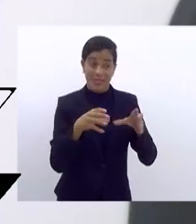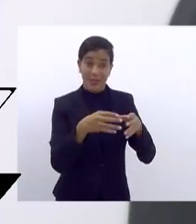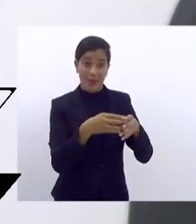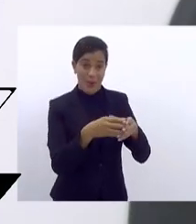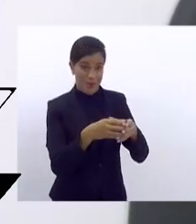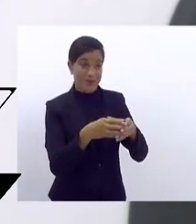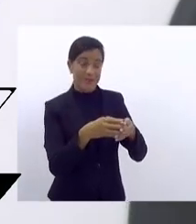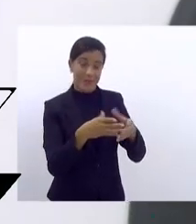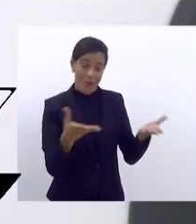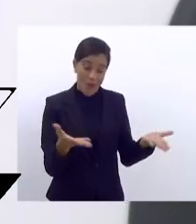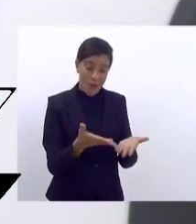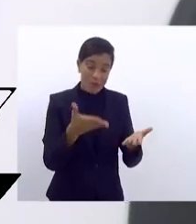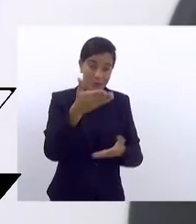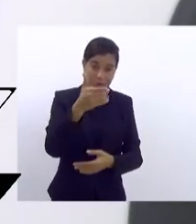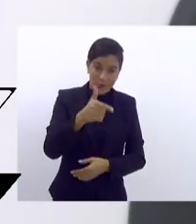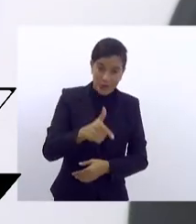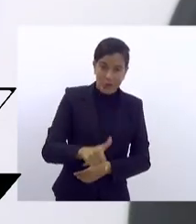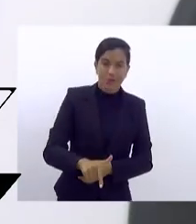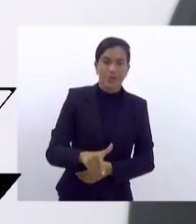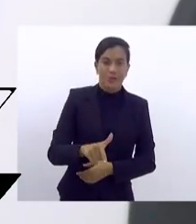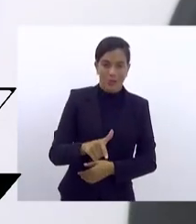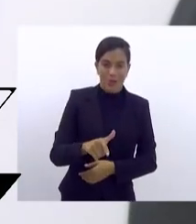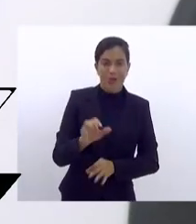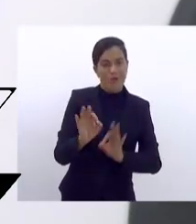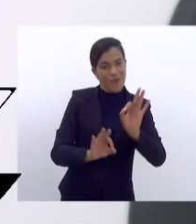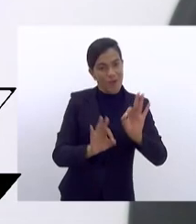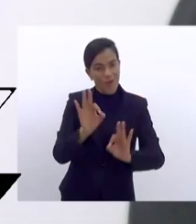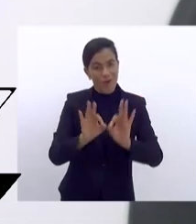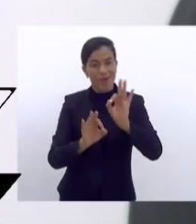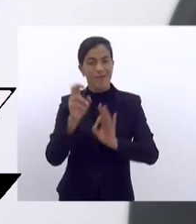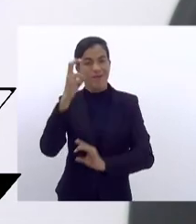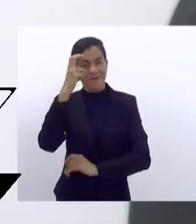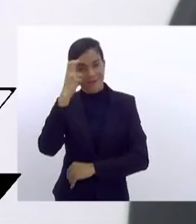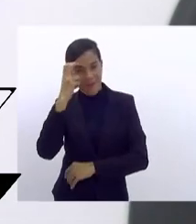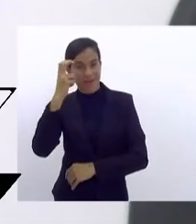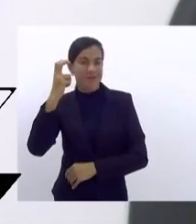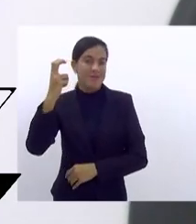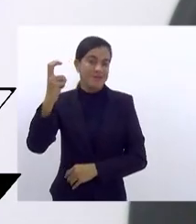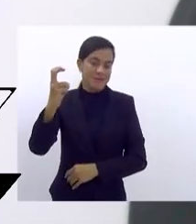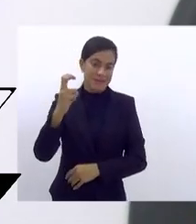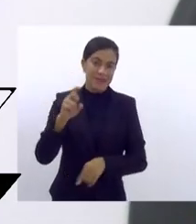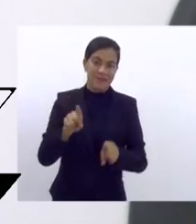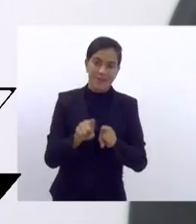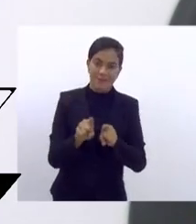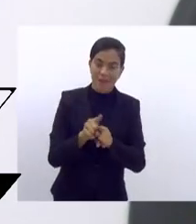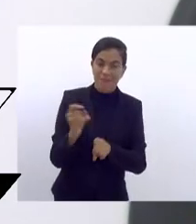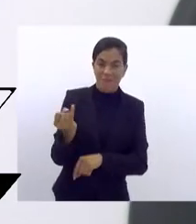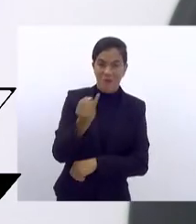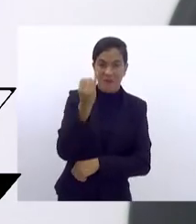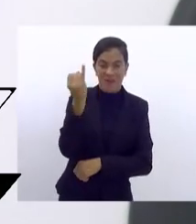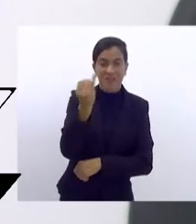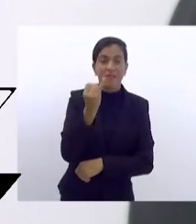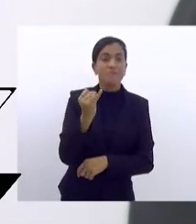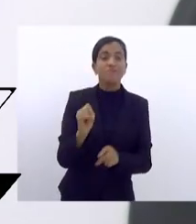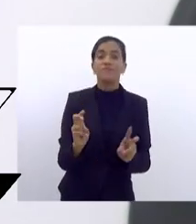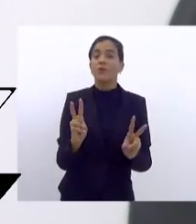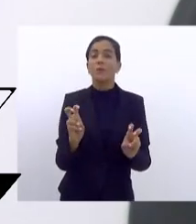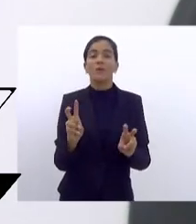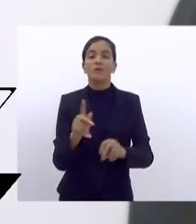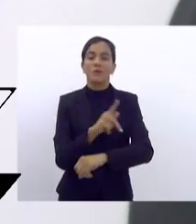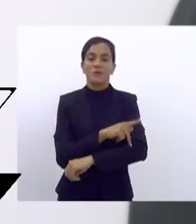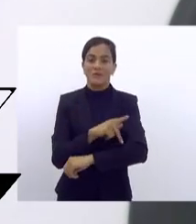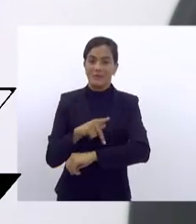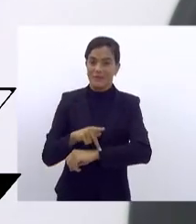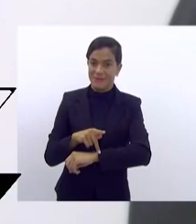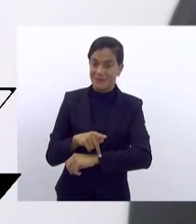isso e faz no dia de hoje de uma maneira muito inteligente de uma maneira muito quanto mais importante para as questões pedagógicas